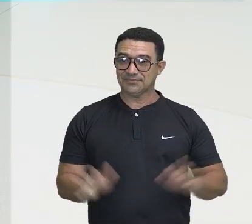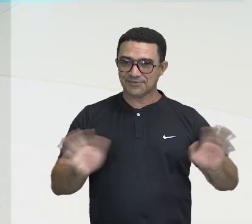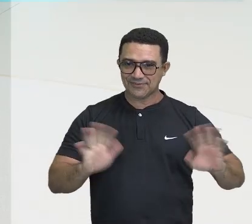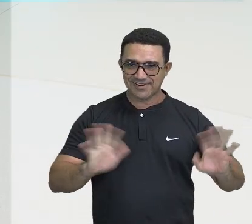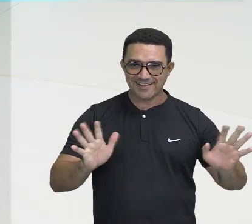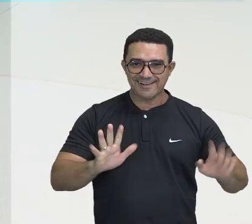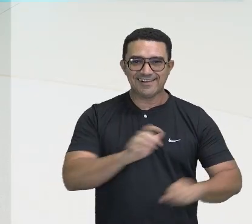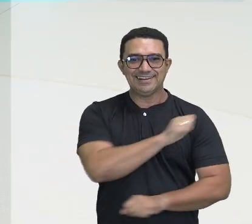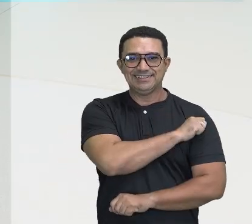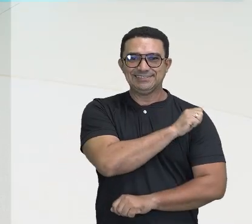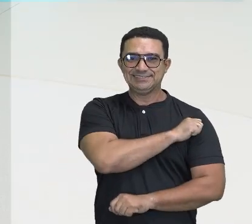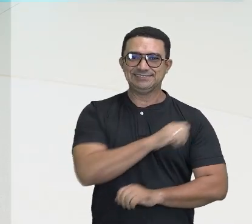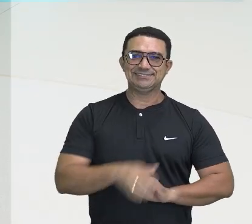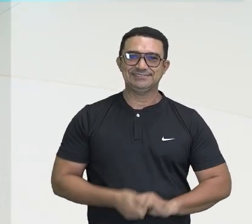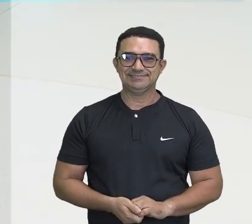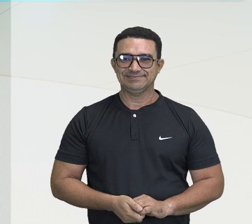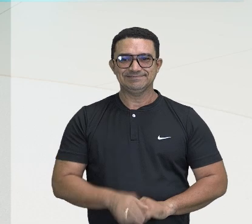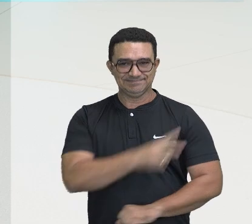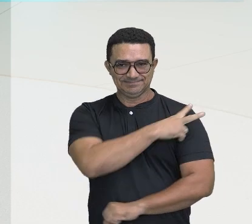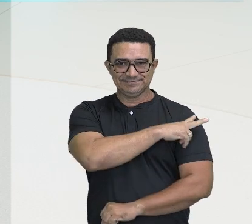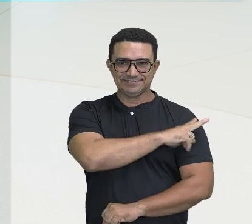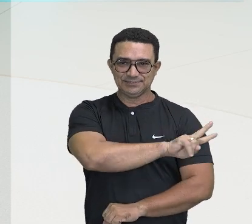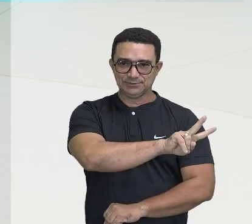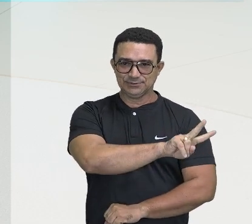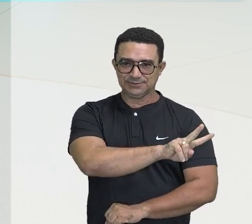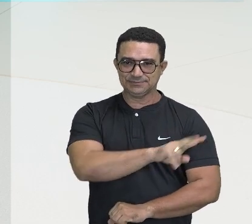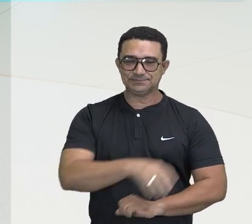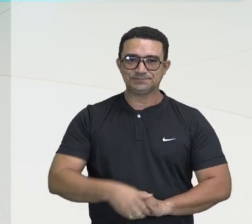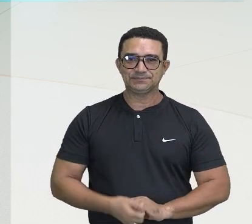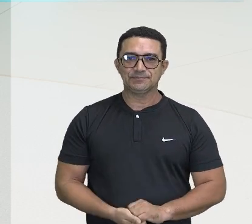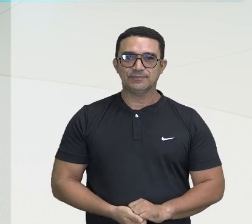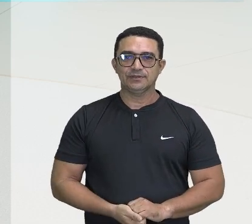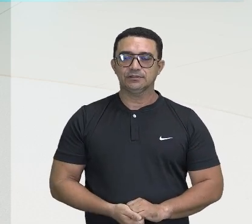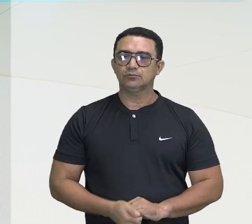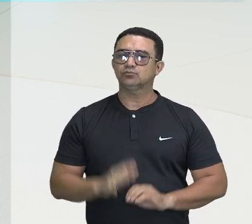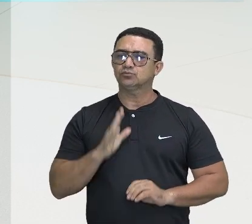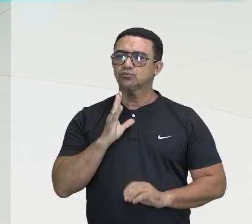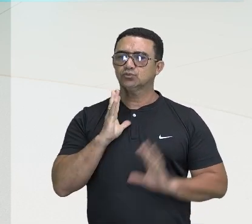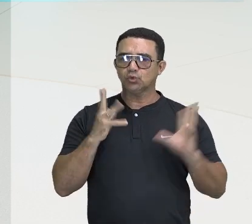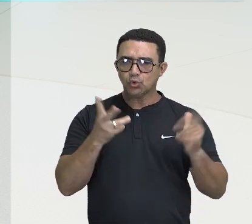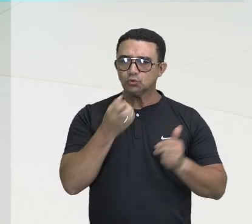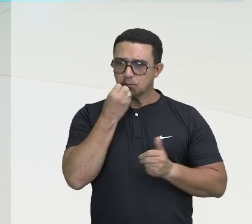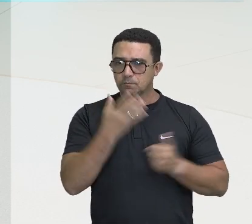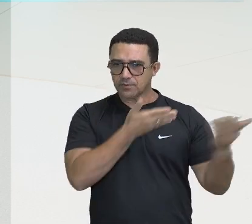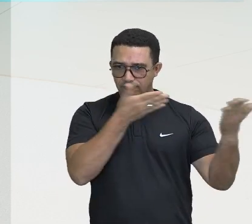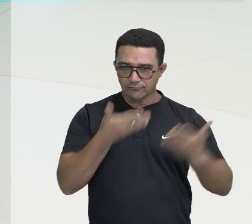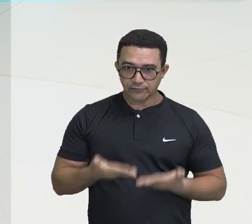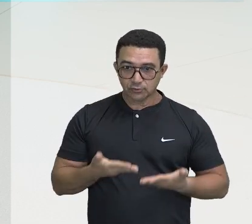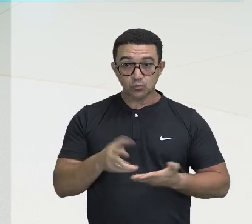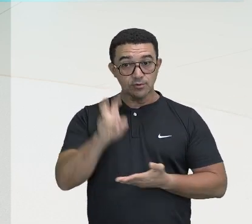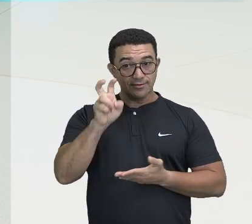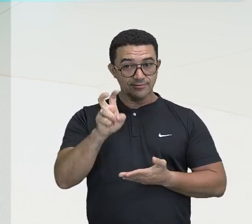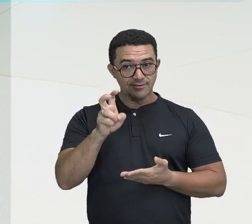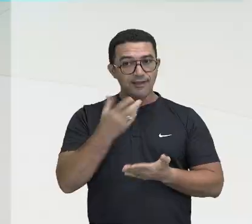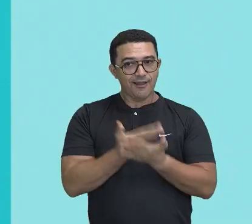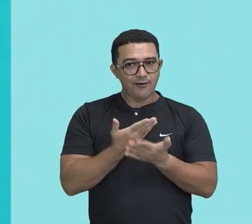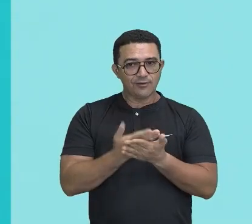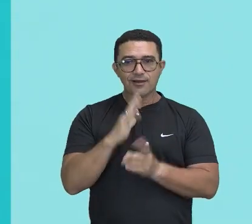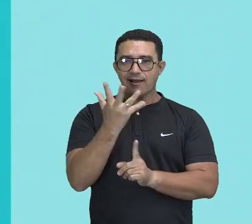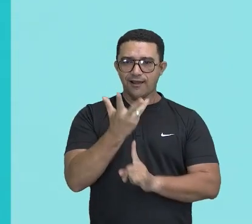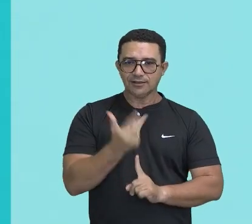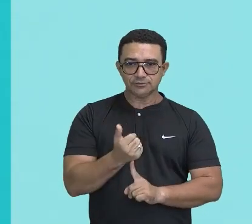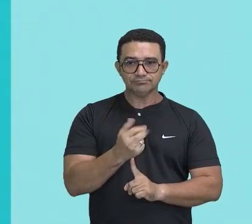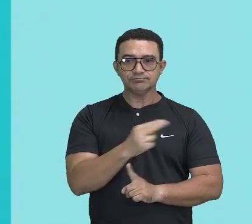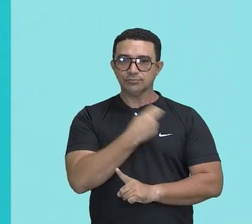Olá, alunos da segunda série do ensino médio, sejam bem-vindos à quinta aula de arte. Eu